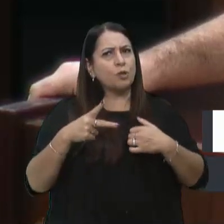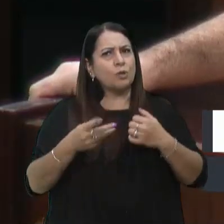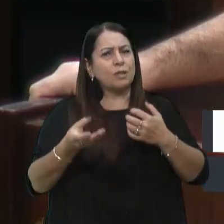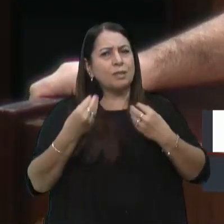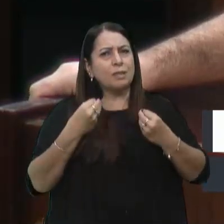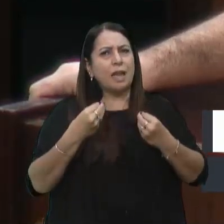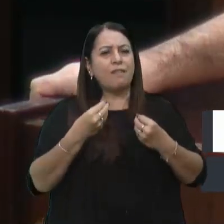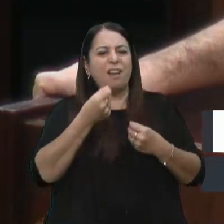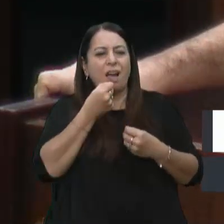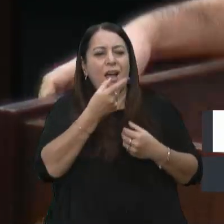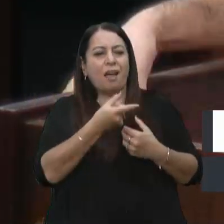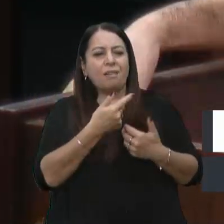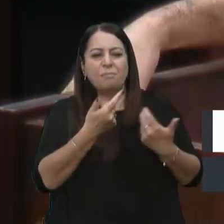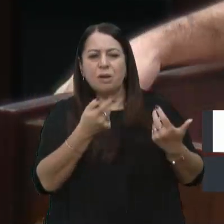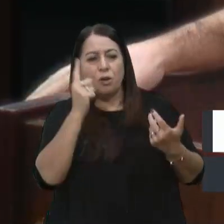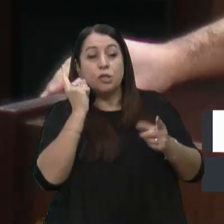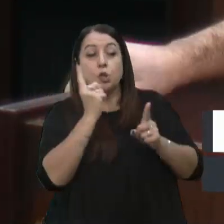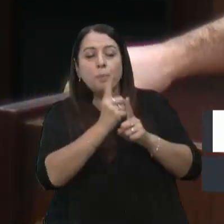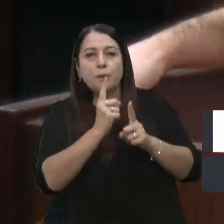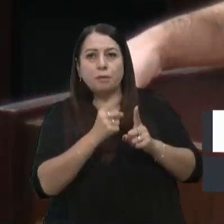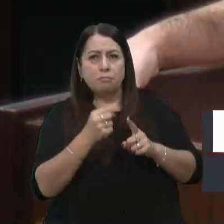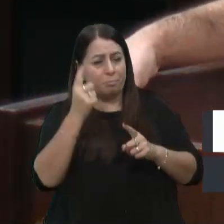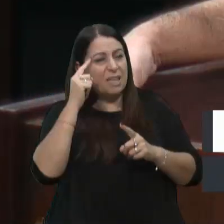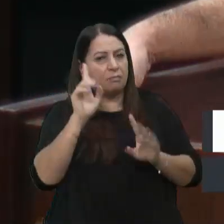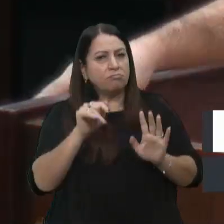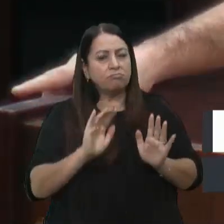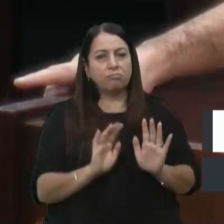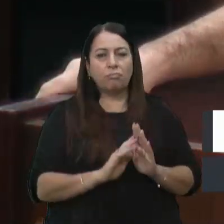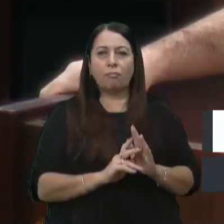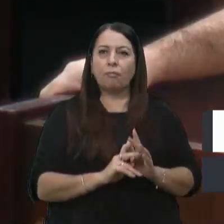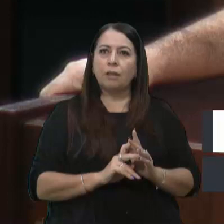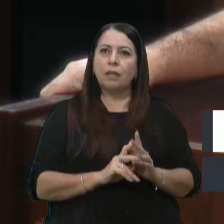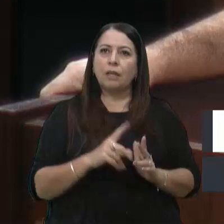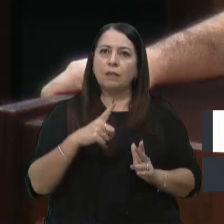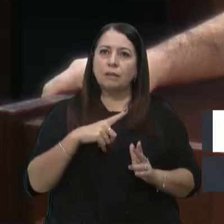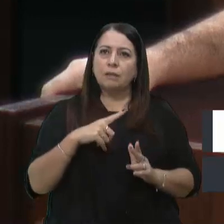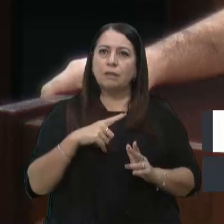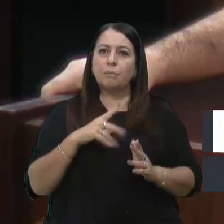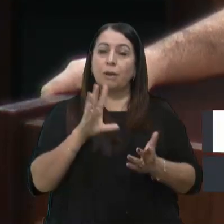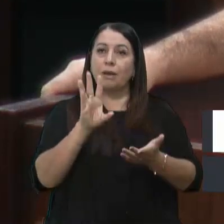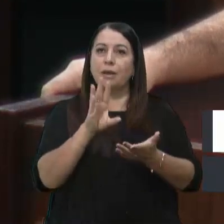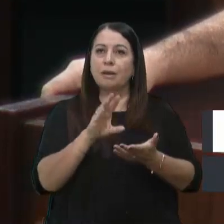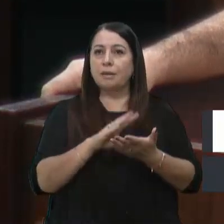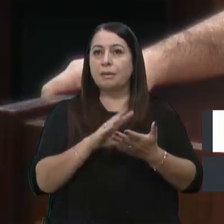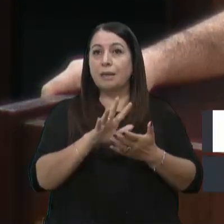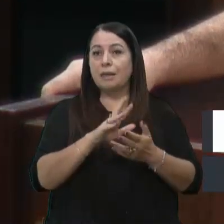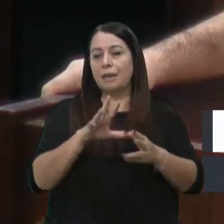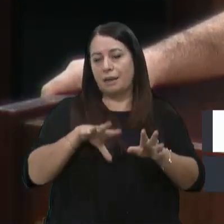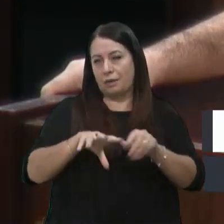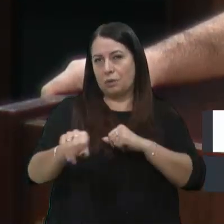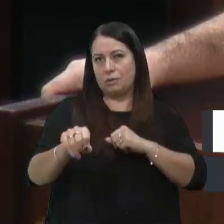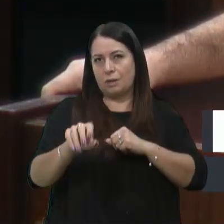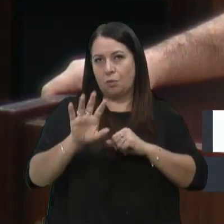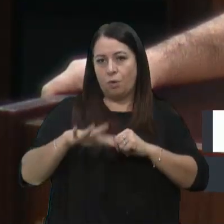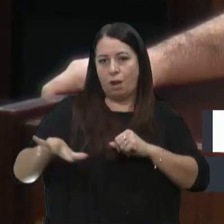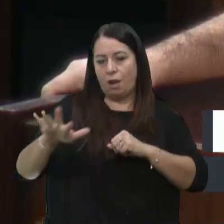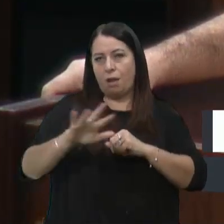nós decifrar achei que era isso eu tenho minhas graduações na área das humanas